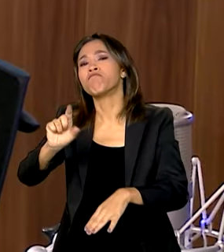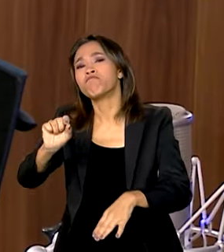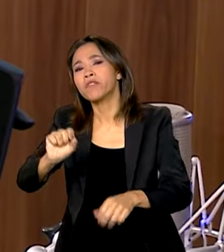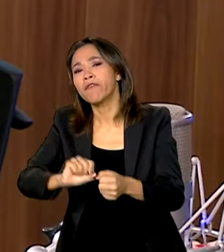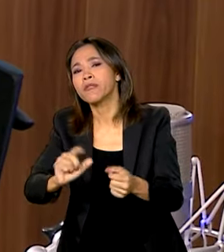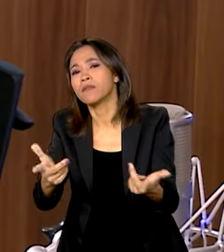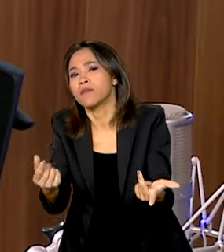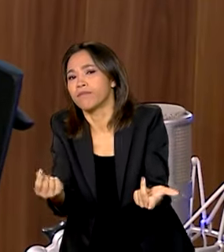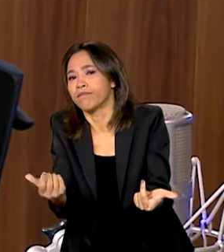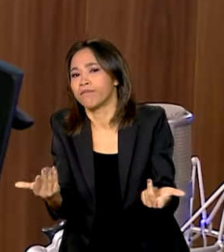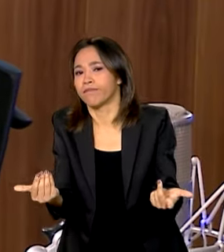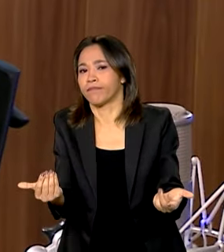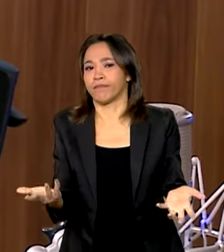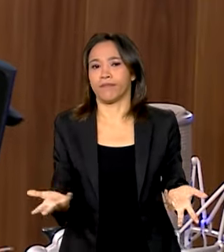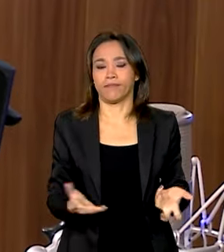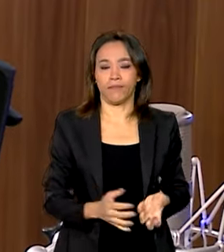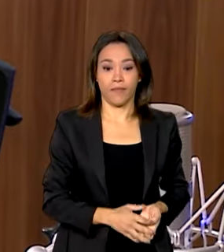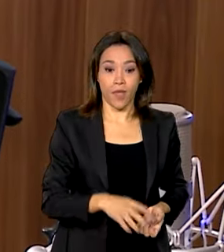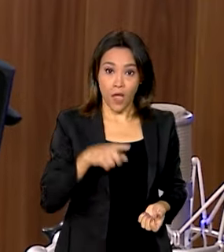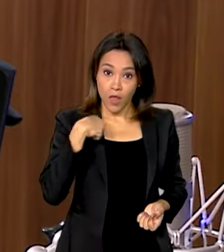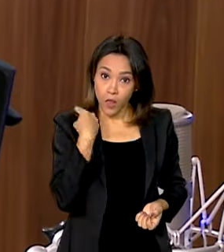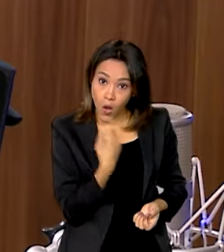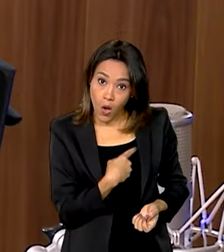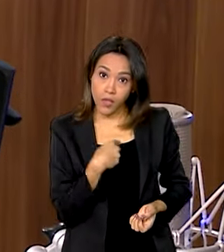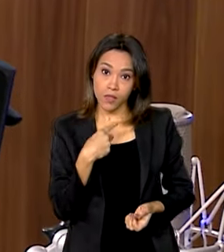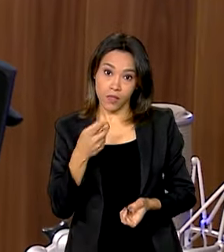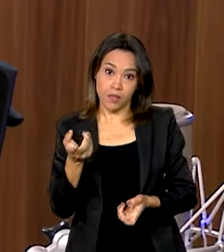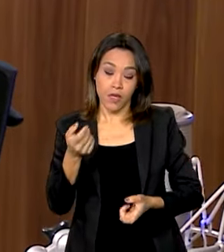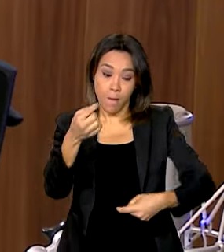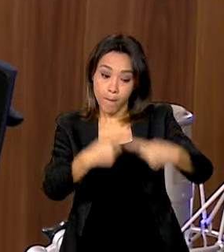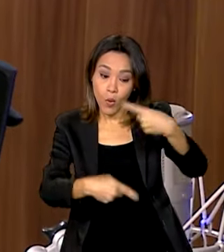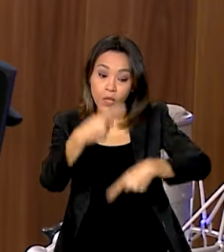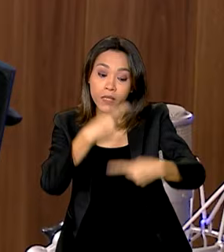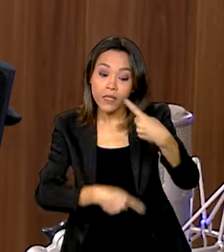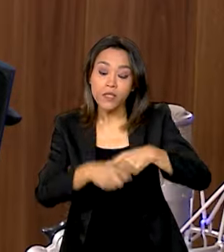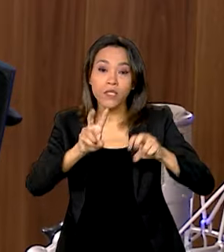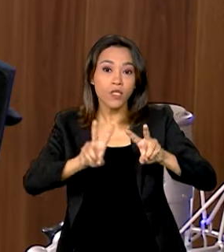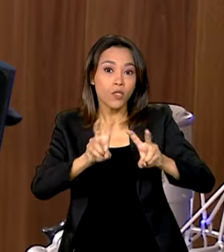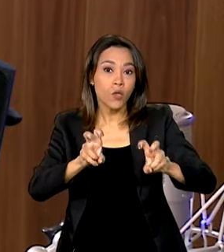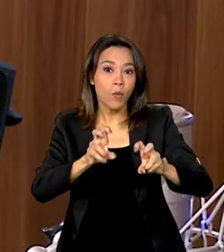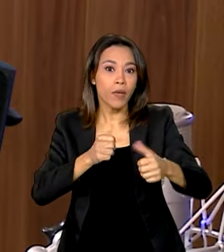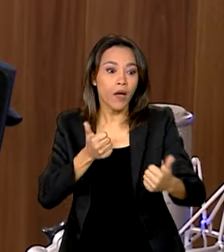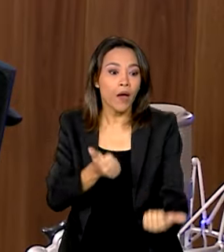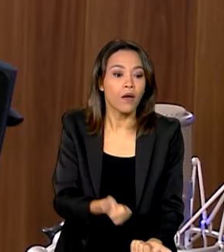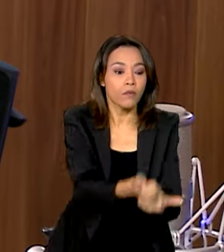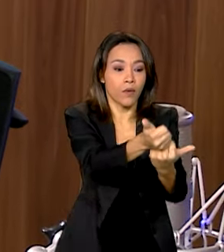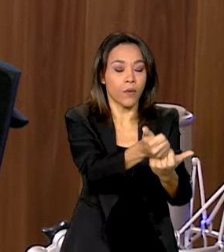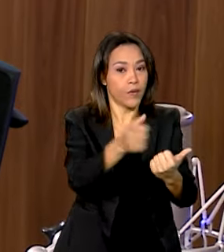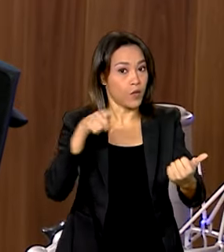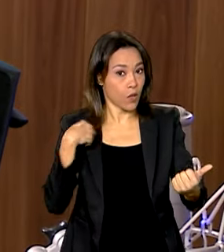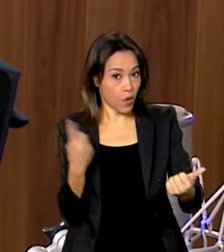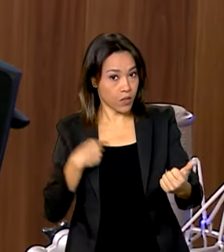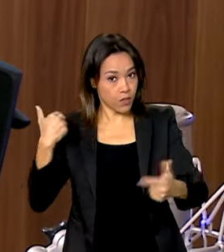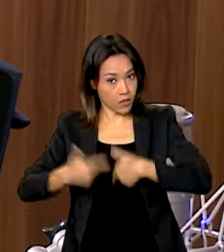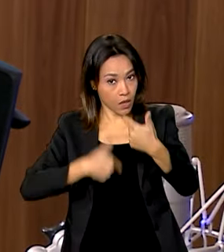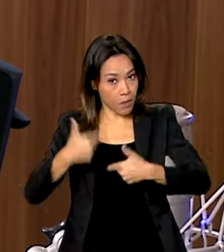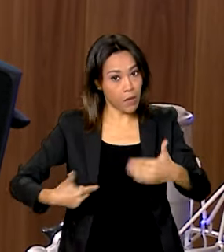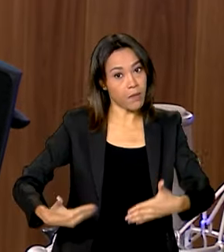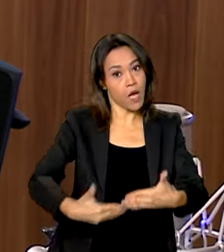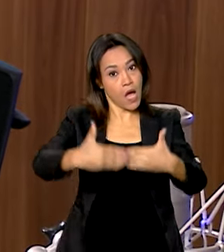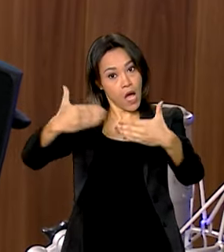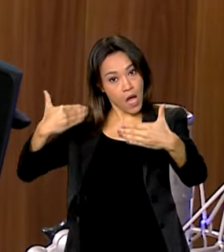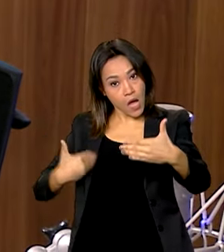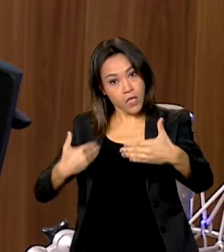gente faz uma política de aproximação na resposta ao Desastre a gente atua antes do desastre com